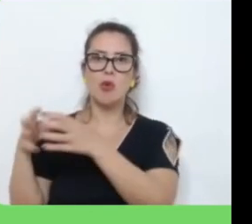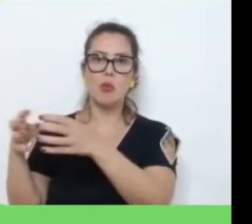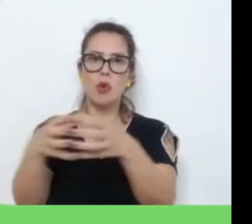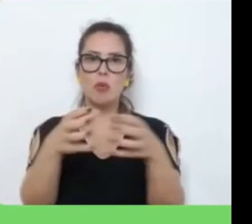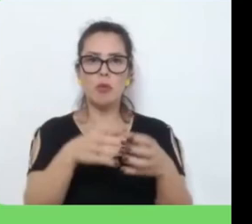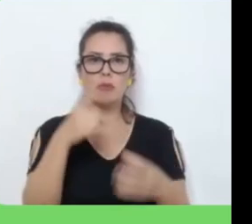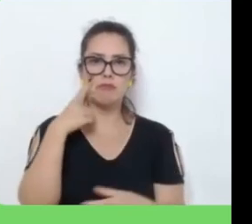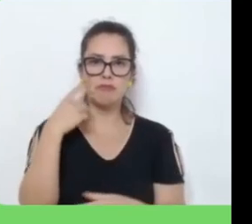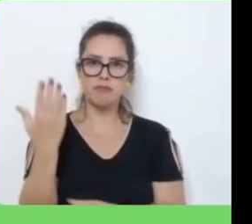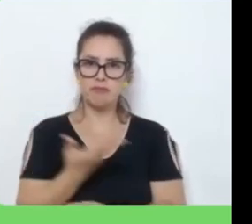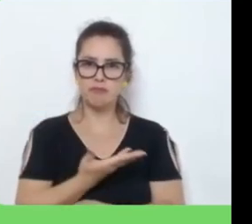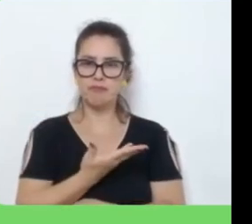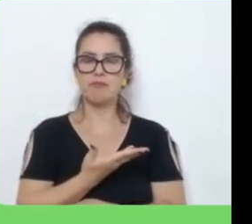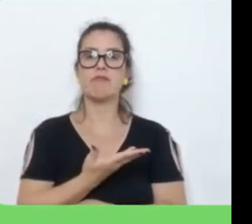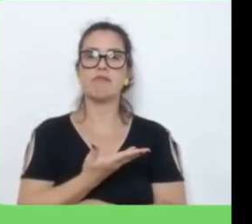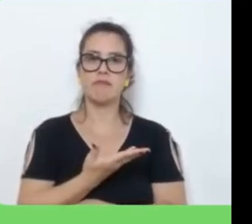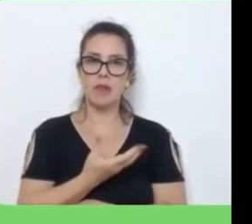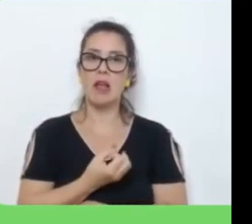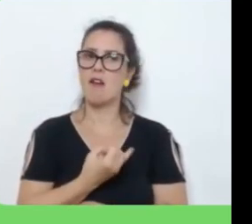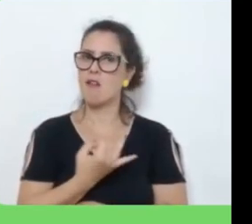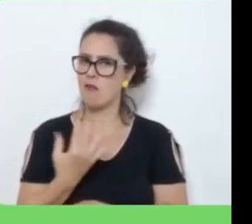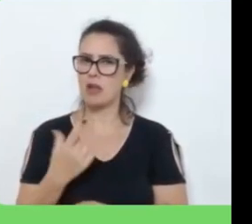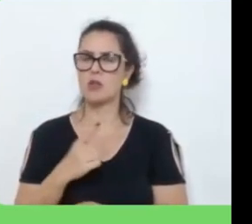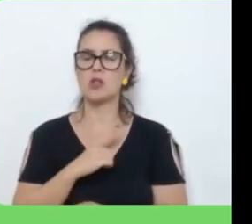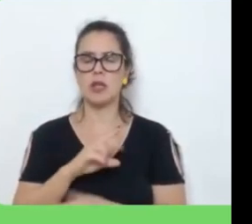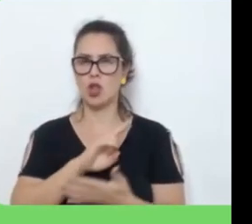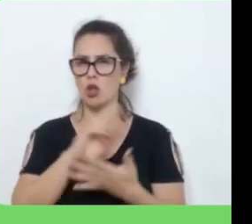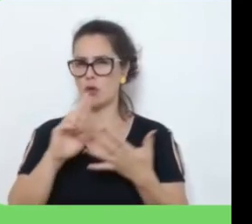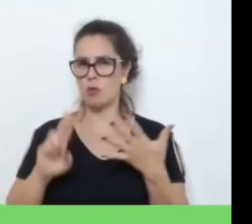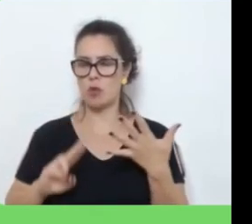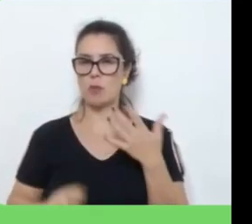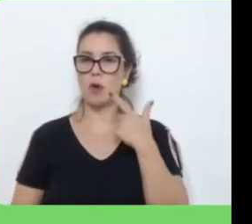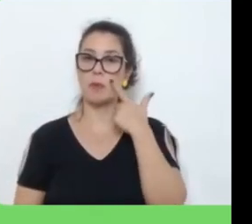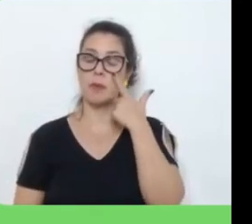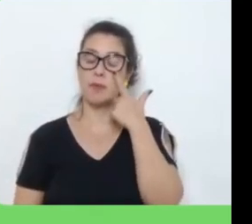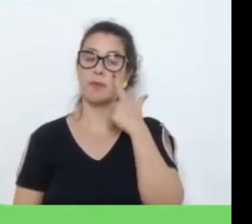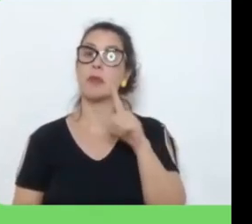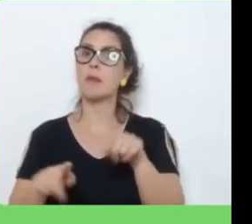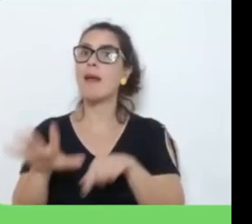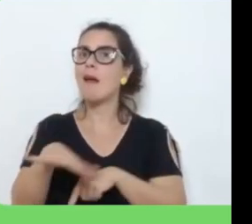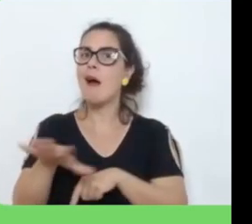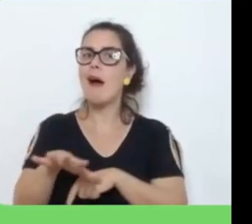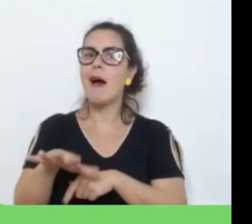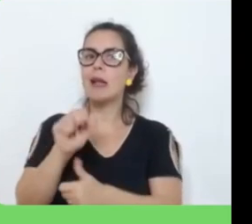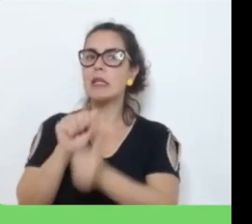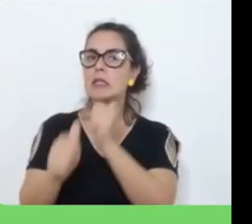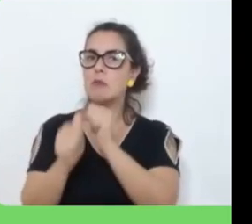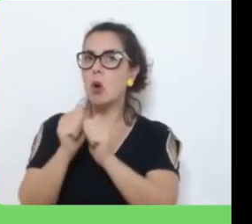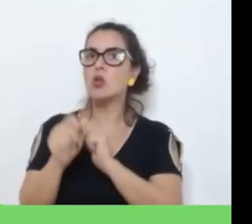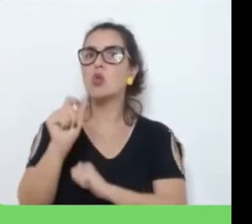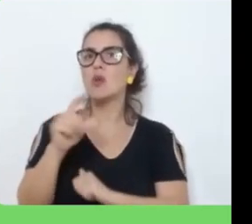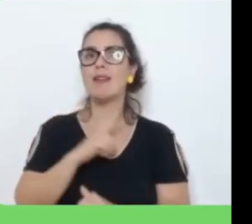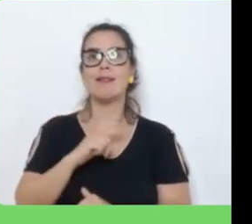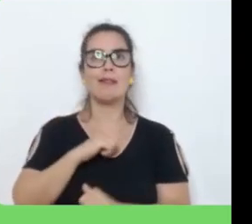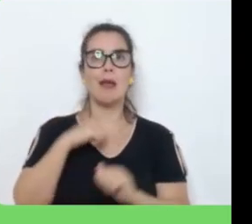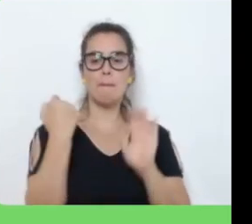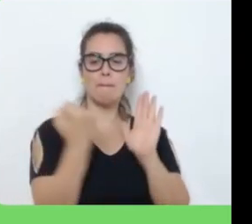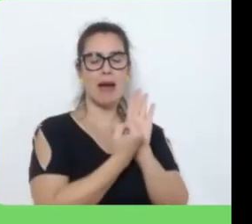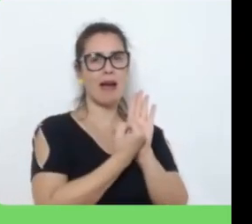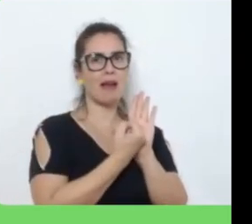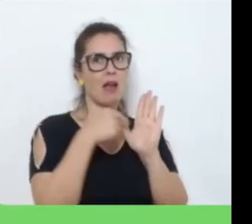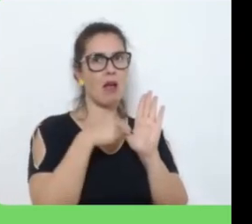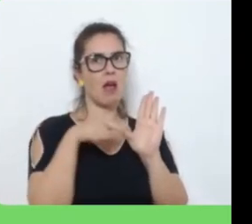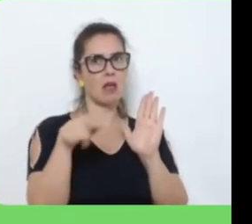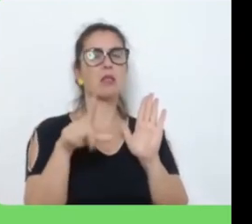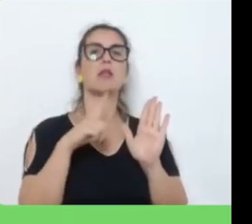Kennedys a a CAD Stars e uma coisa importante nos esportes a inserção de grandes marcas né a a Vivo comprou parte